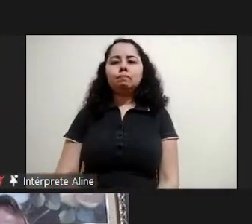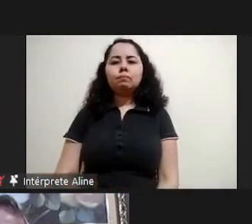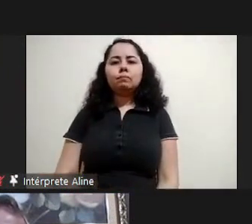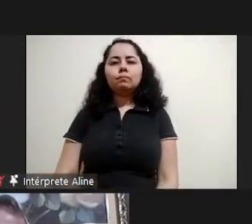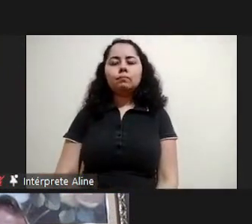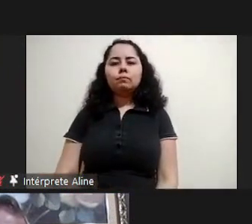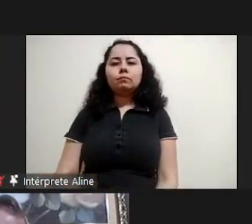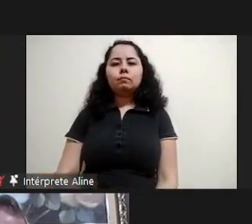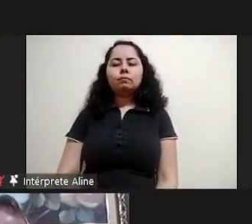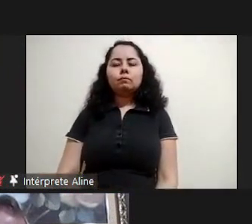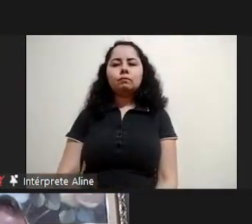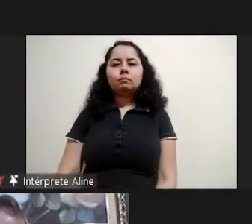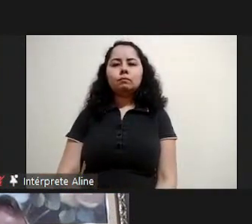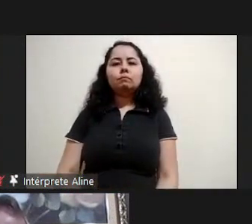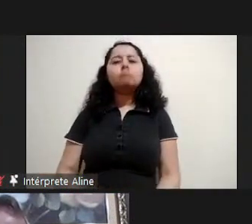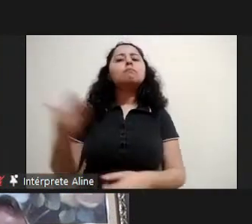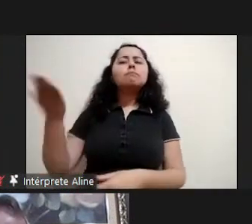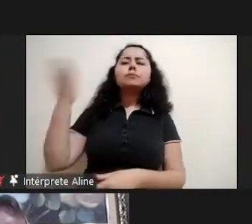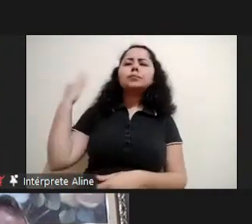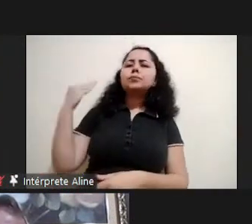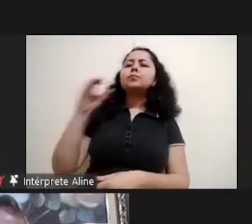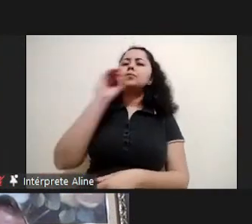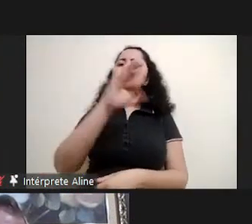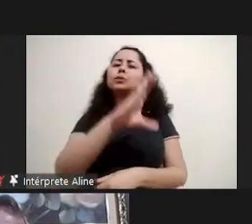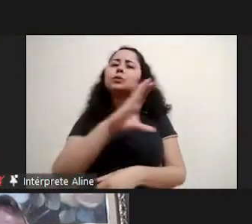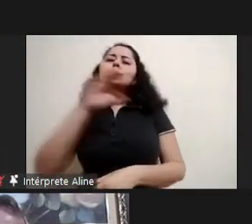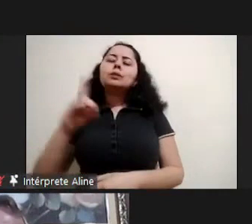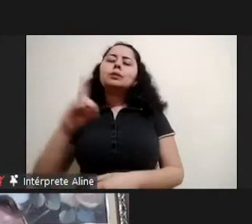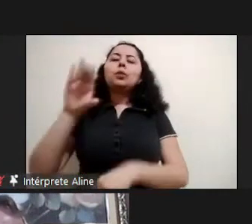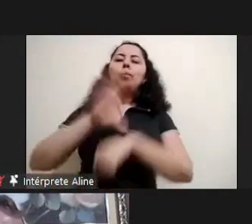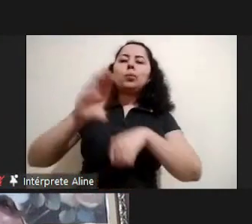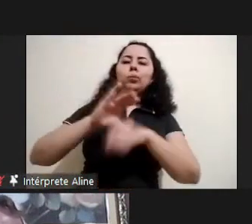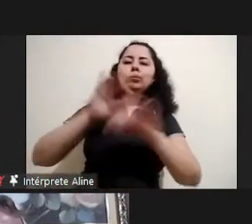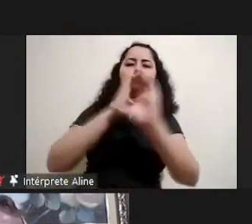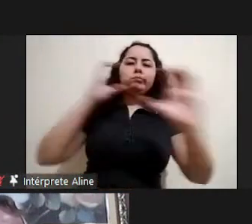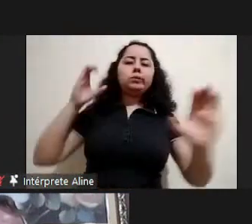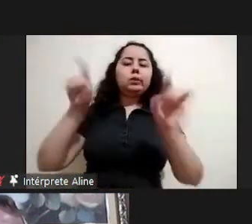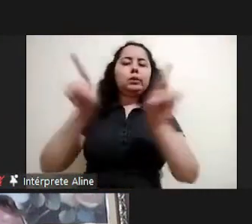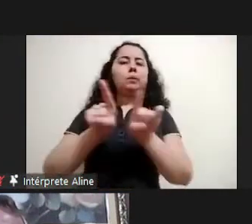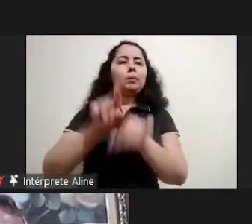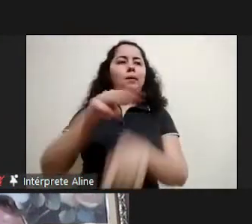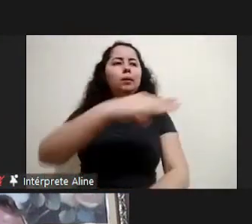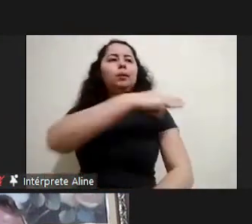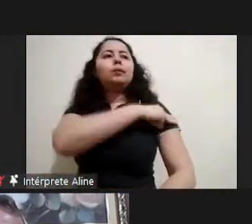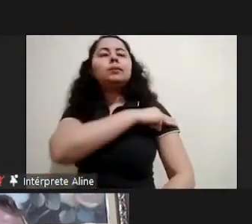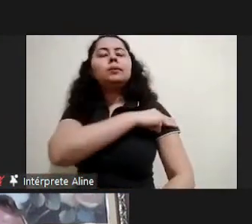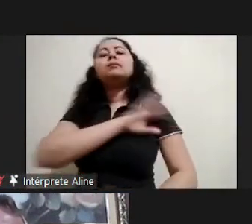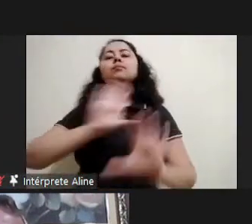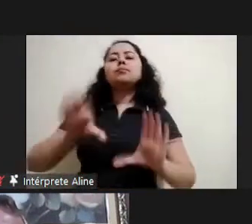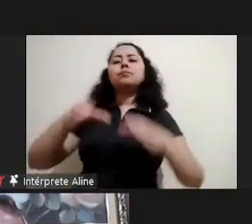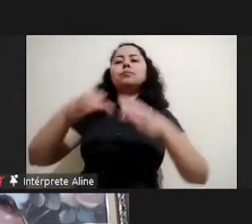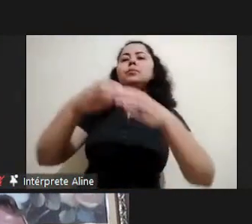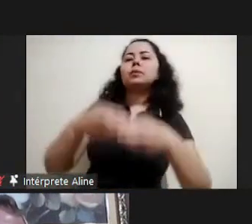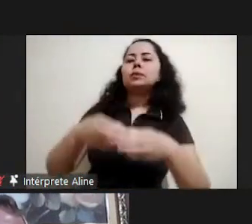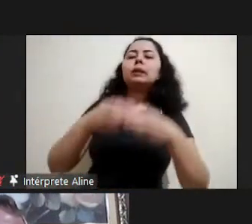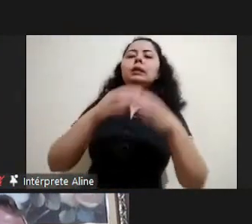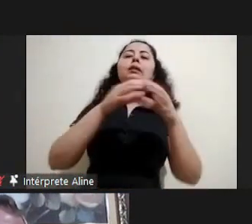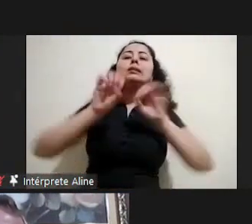Quando coordenador do curso de Engenharia Civil, foi membro da Câmara do Ensino e então Conselho de Ensino, Pesquisa e